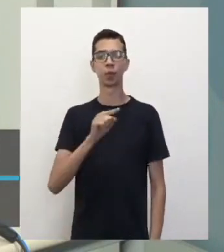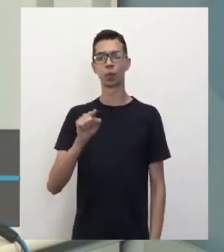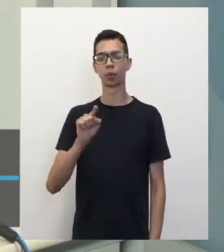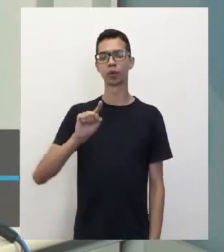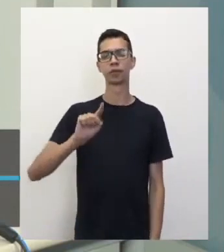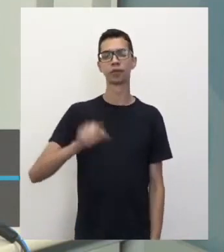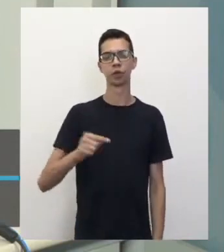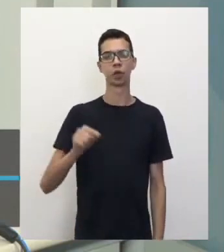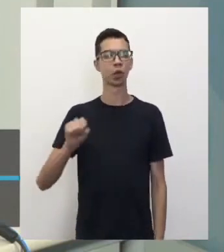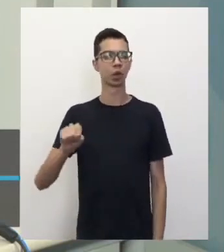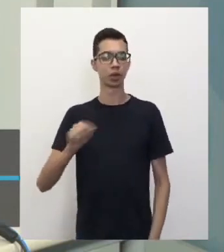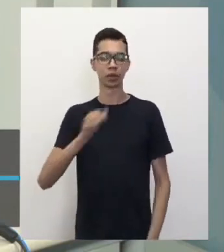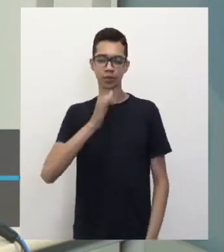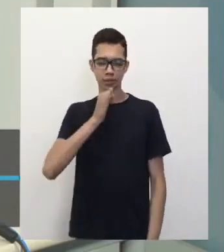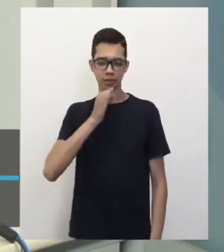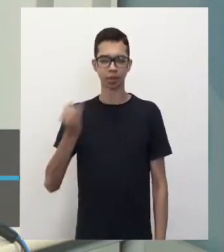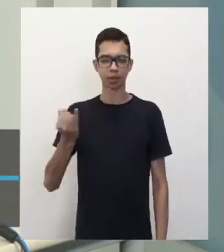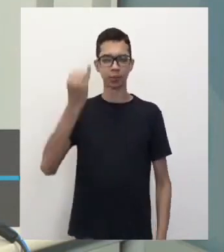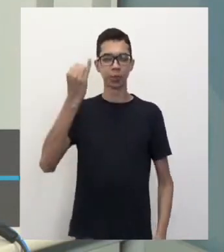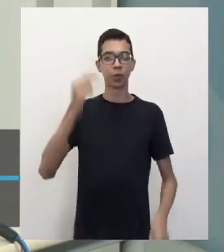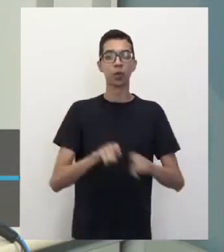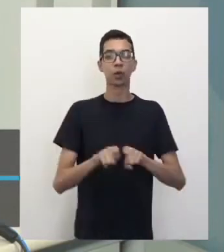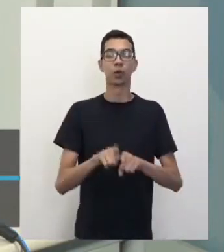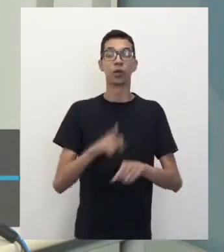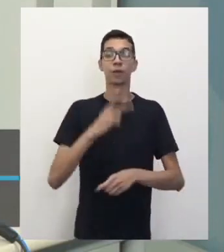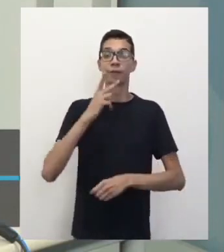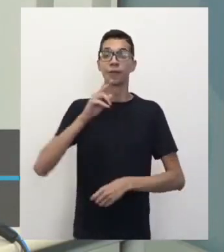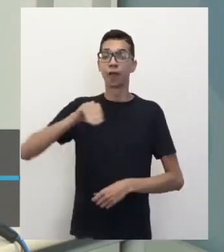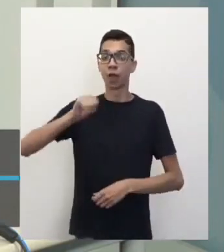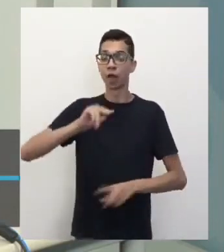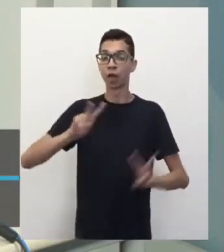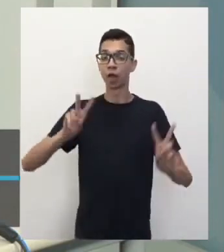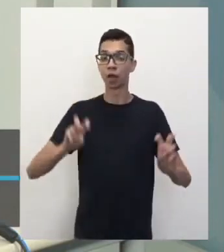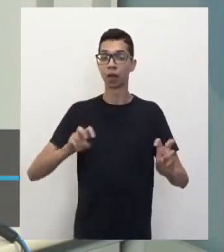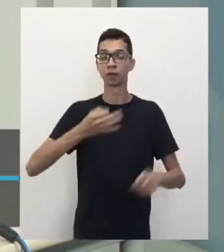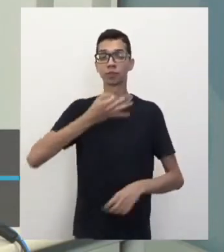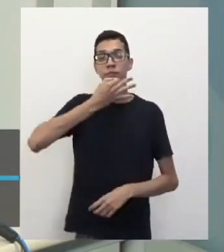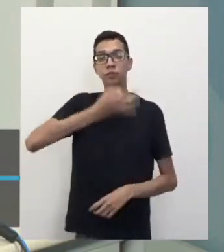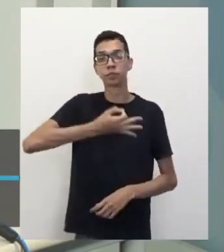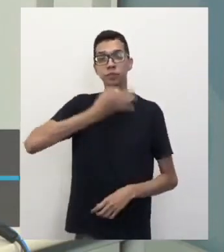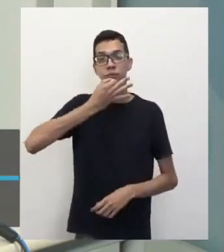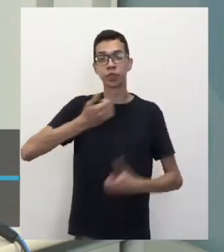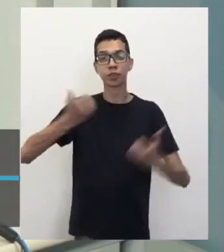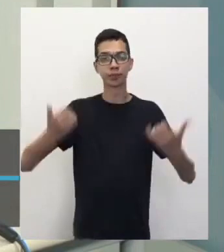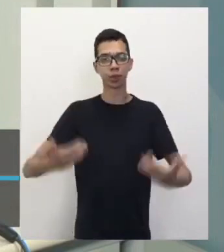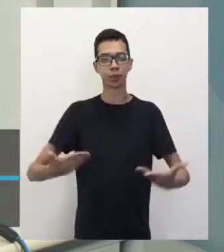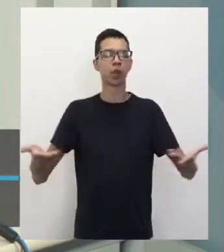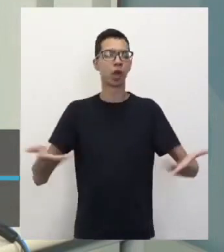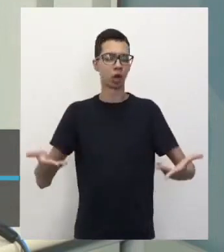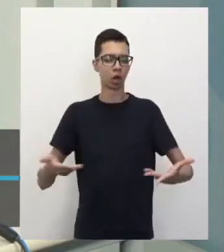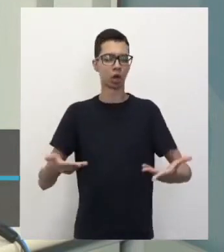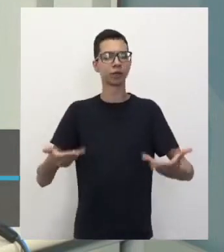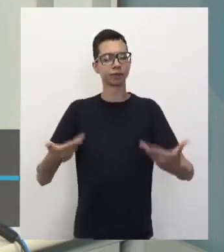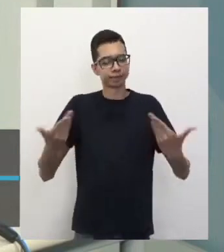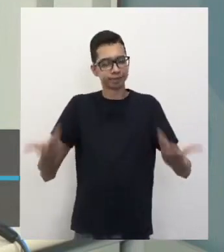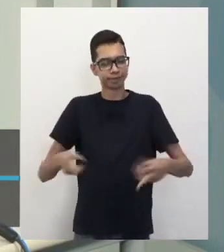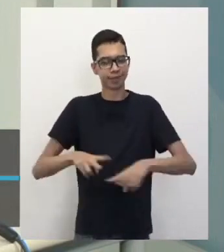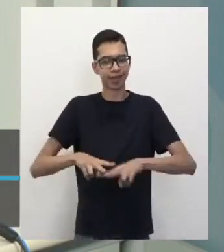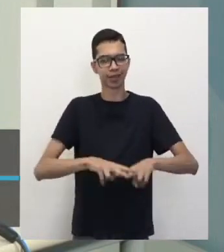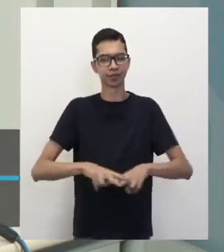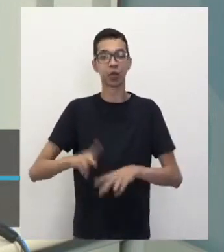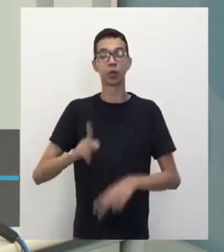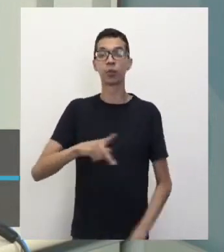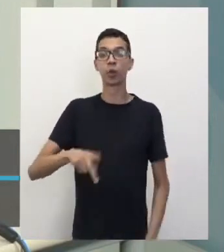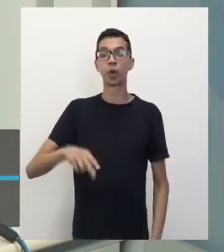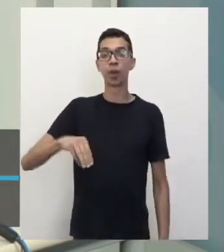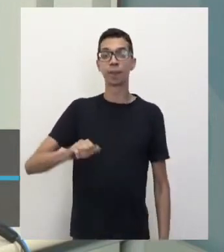seriam importantes também, e na fala, na parte da discursiva. Então, assim, vamos fazer então a revisão, ou pro Mauro quer